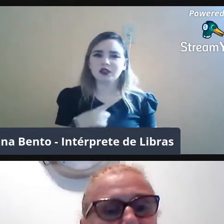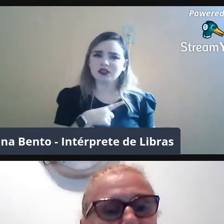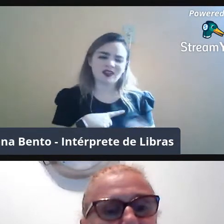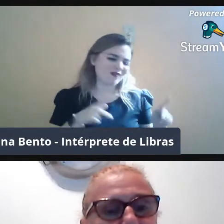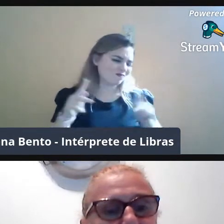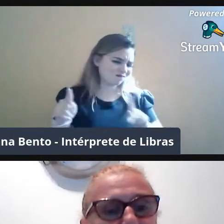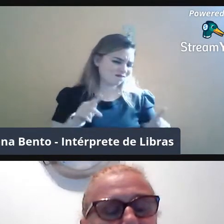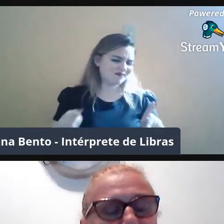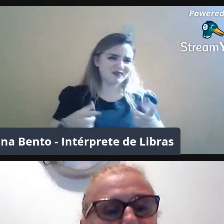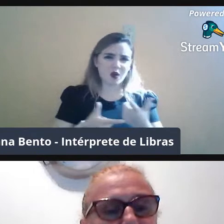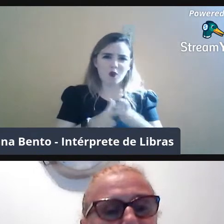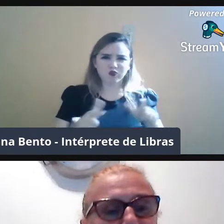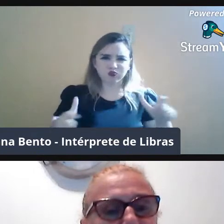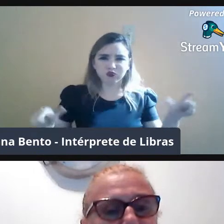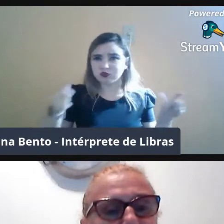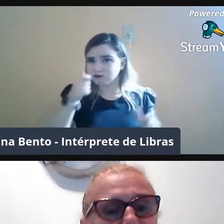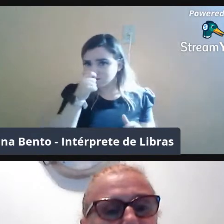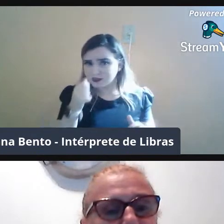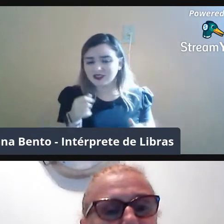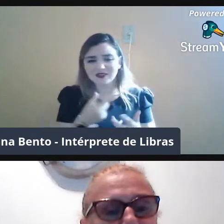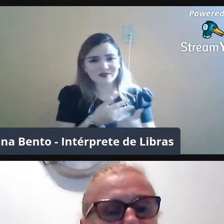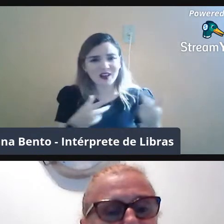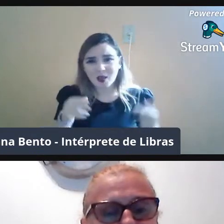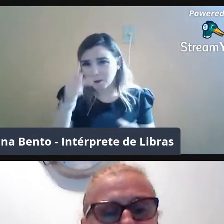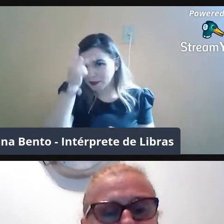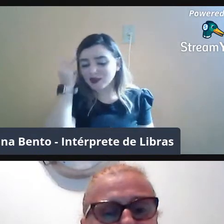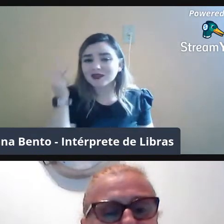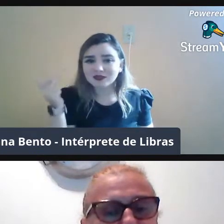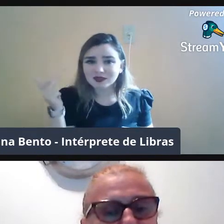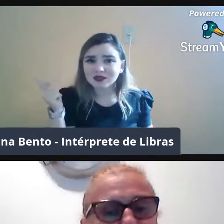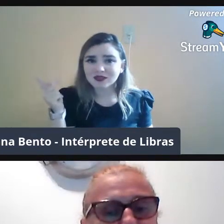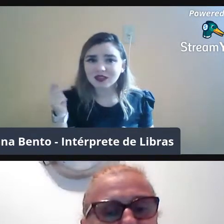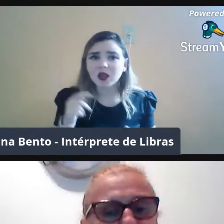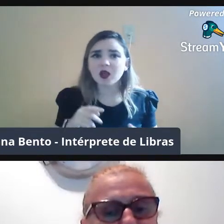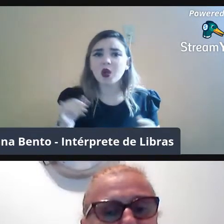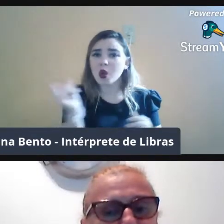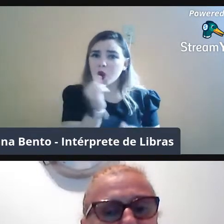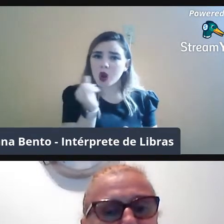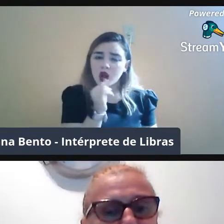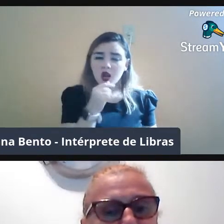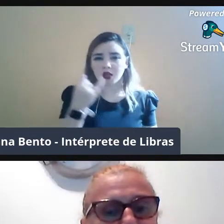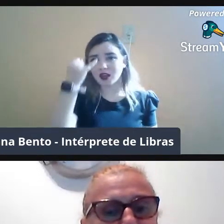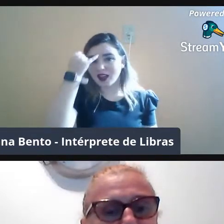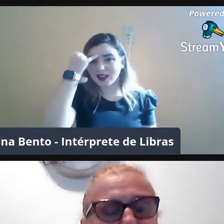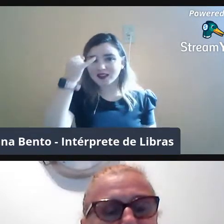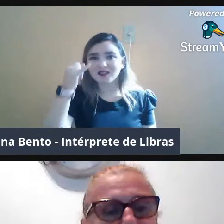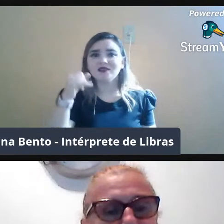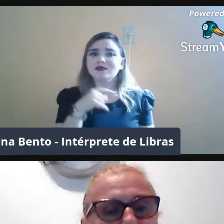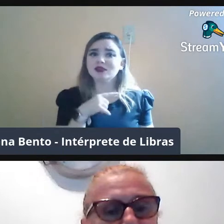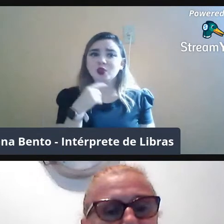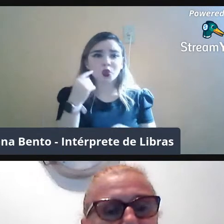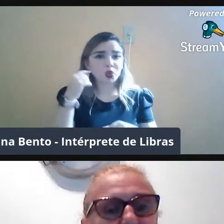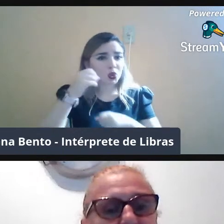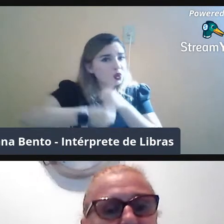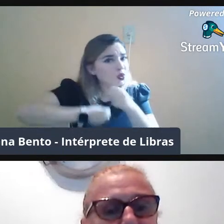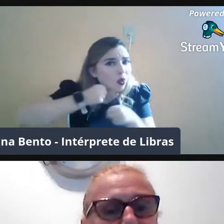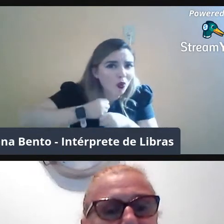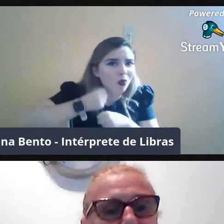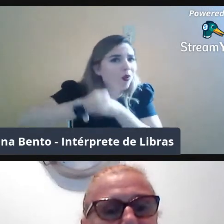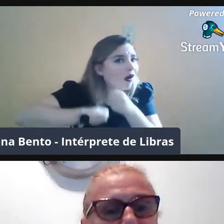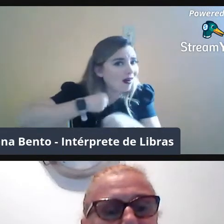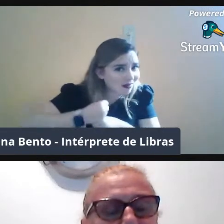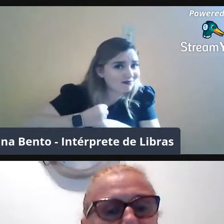né, que tem uma população imensa, a energia que a Índia gasta por ano. Então, assim, é